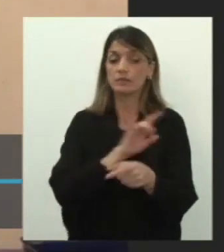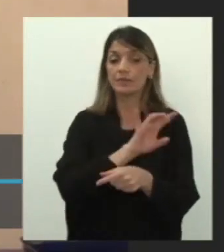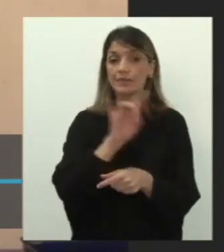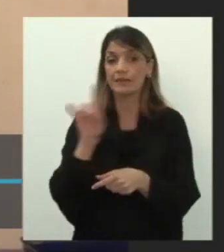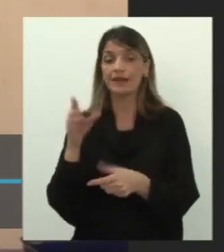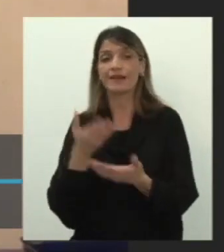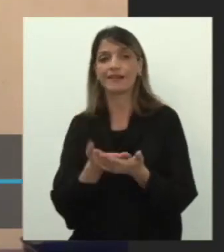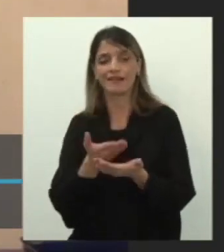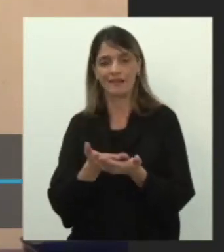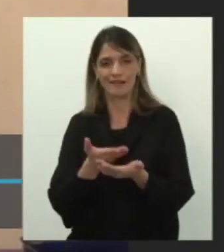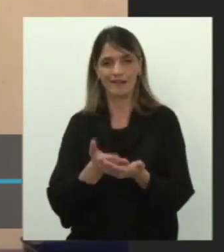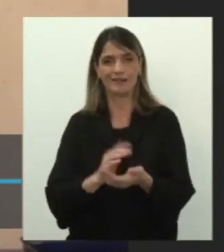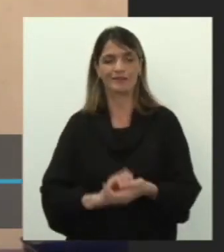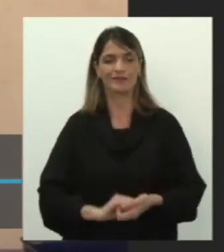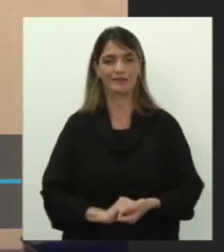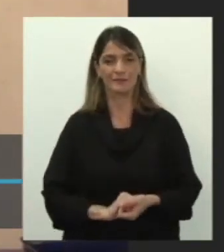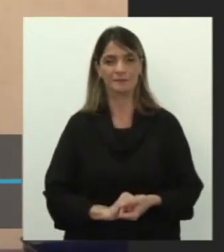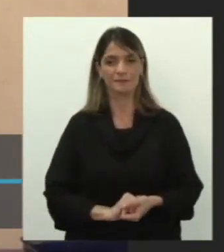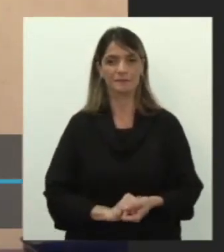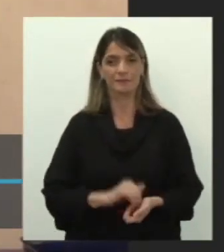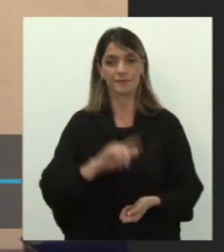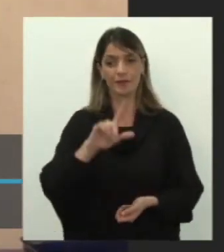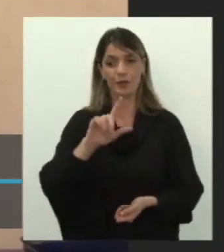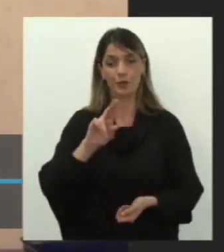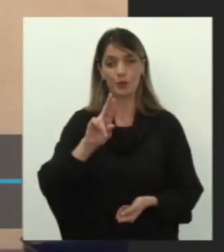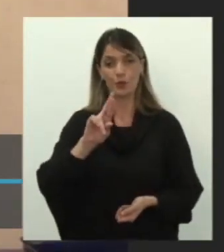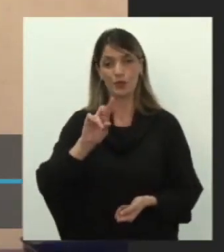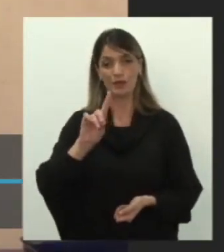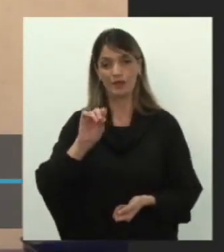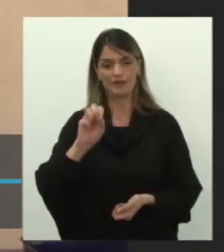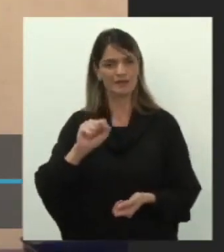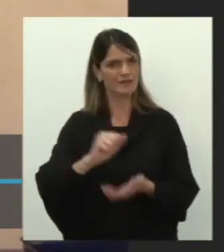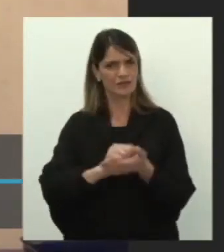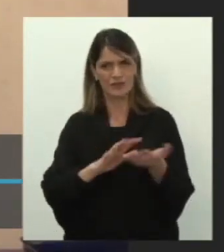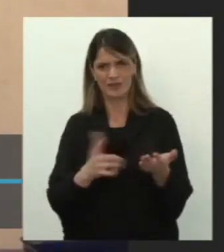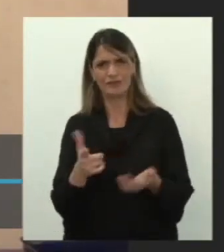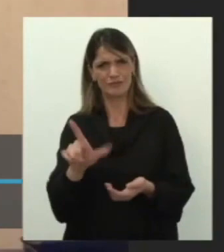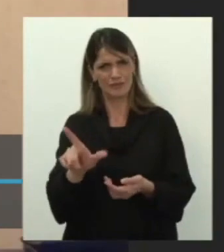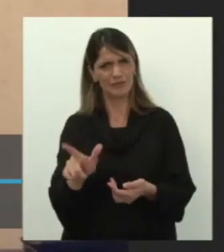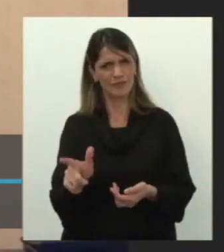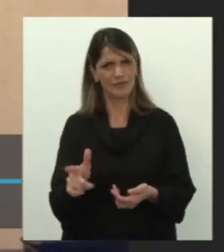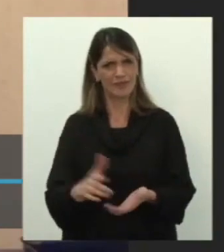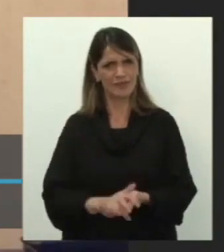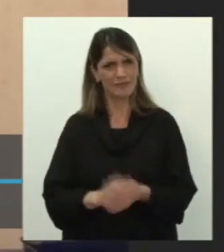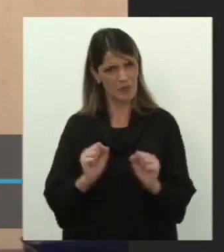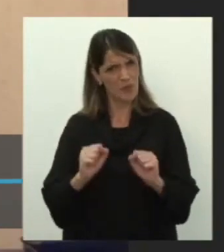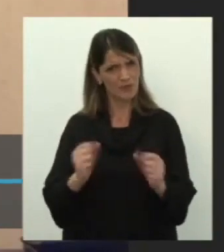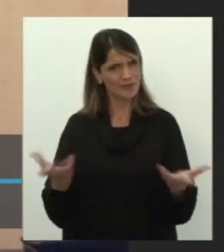Então, Lourdes, vamos para a próxima atividade? Vamos lá?